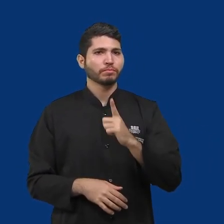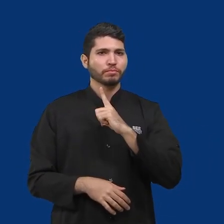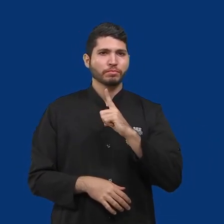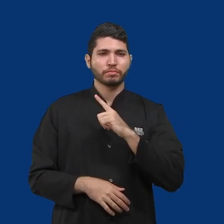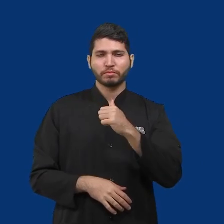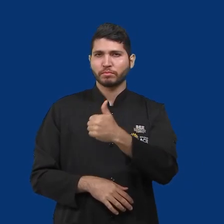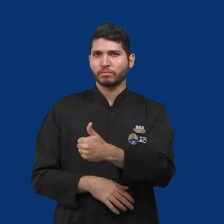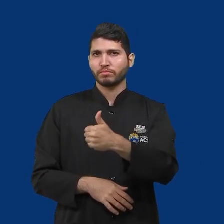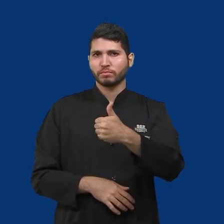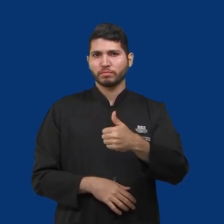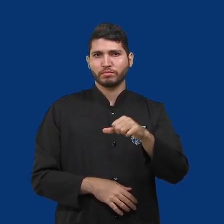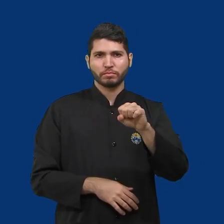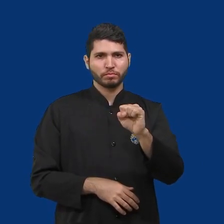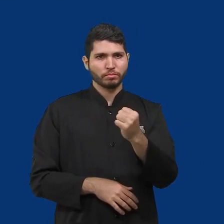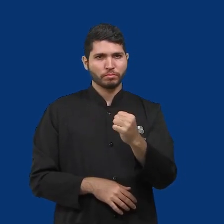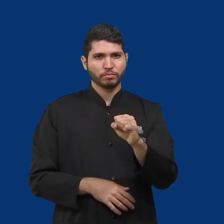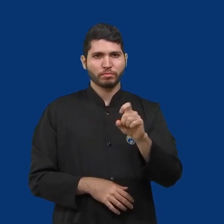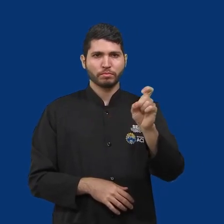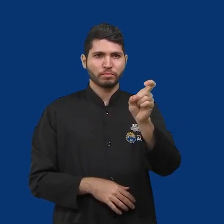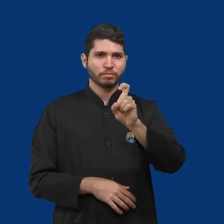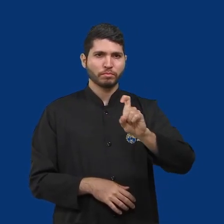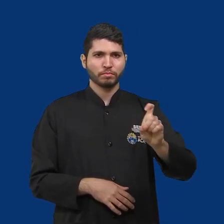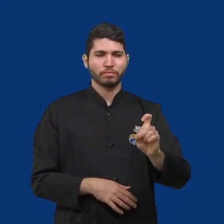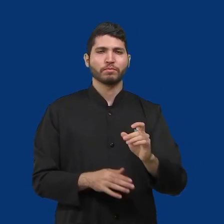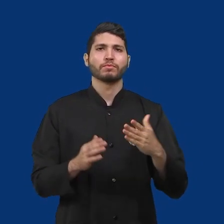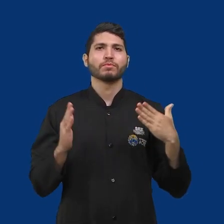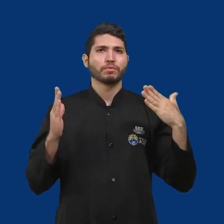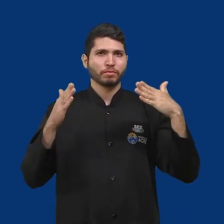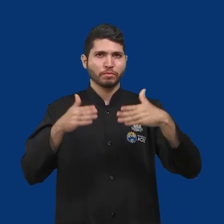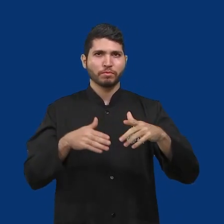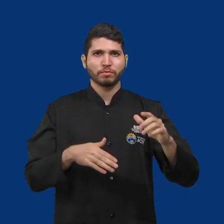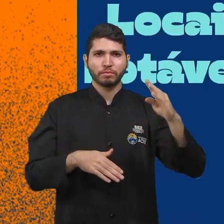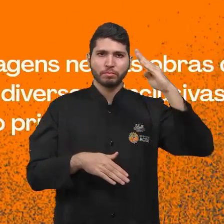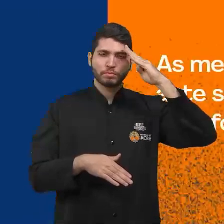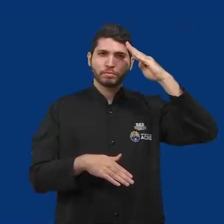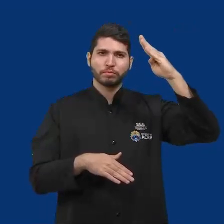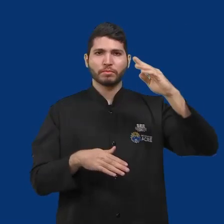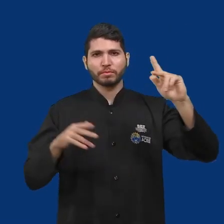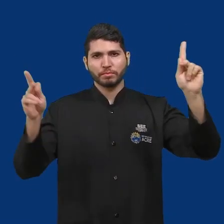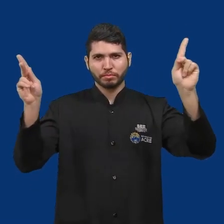inclusivas, né? E com foco principal, que é a paz.